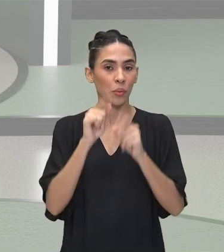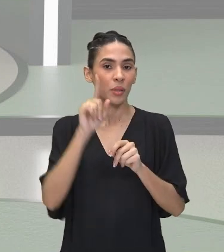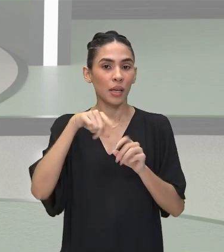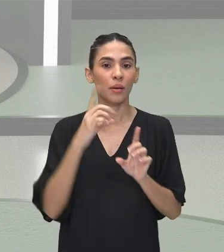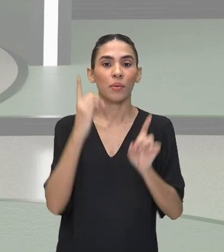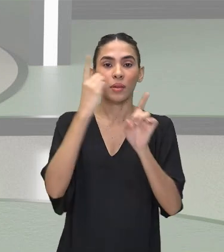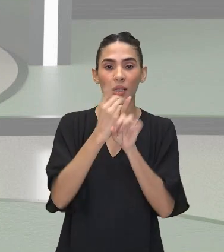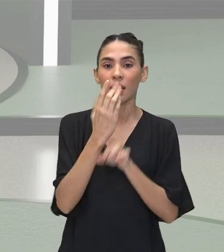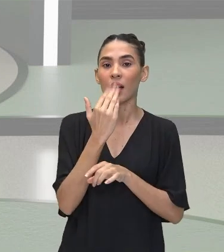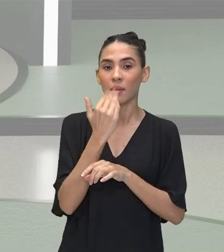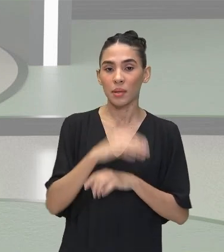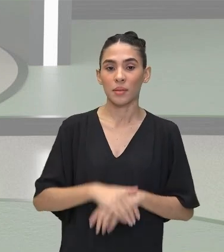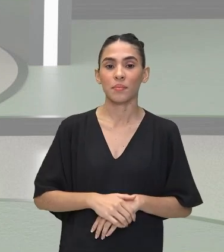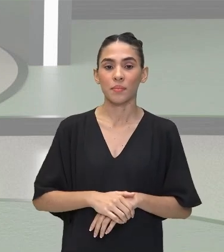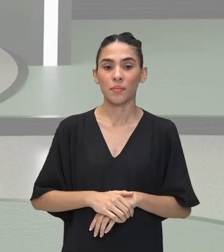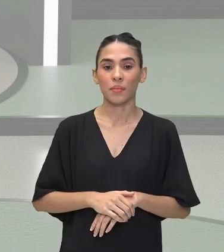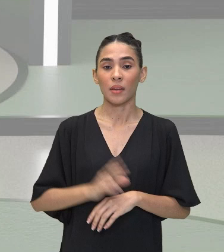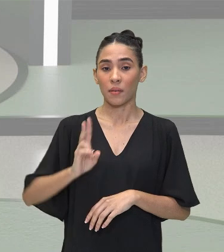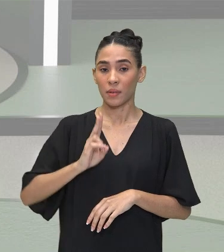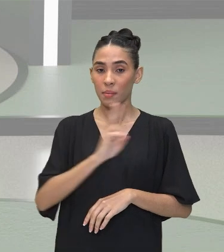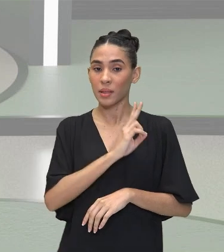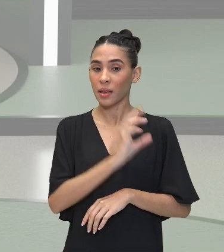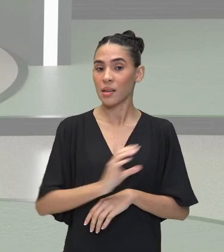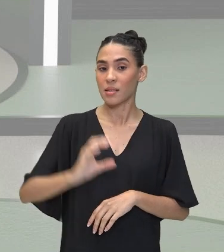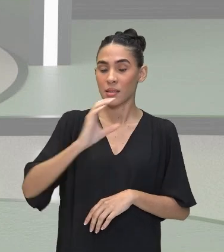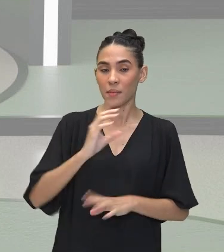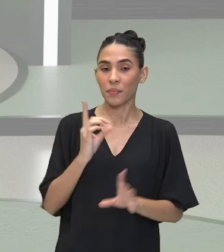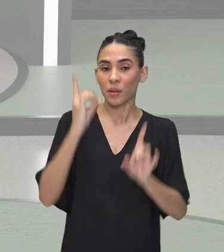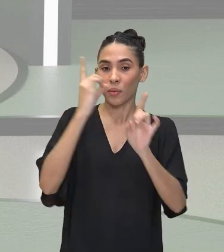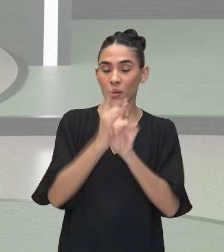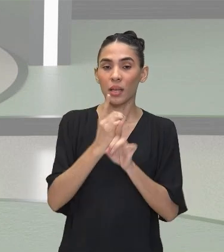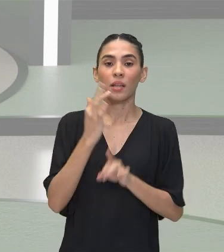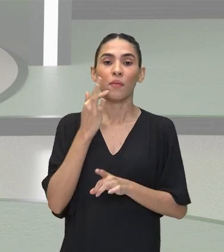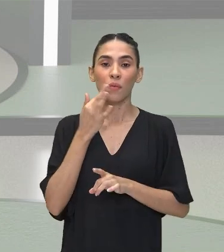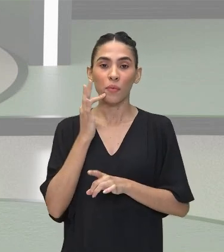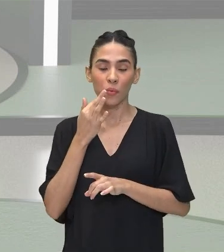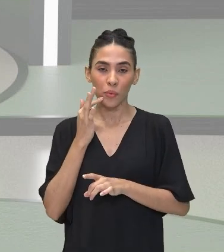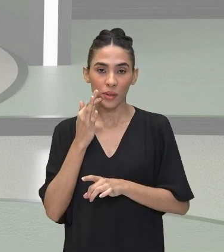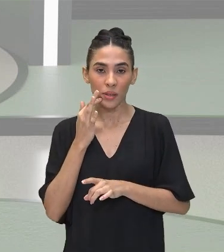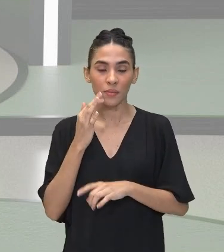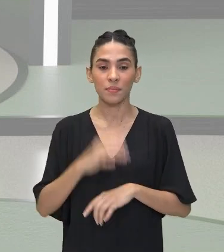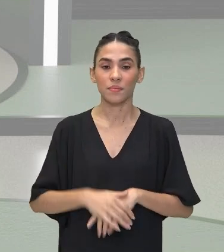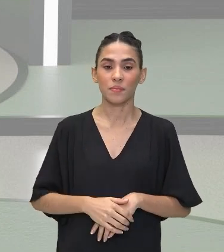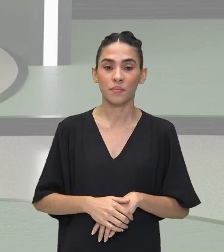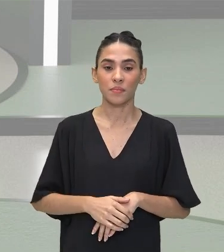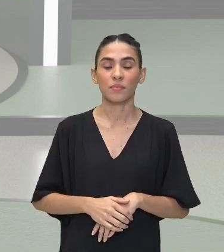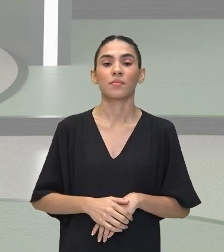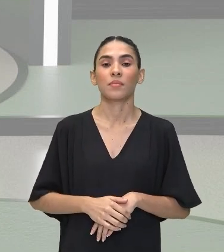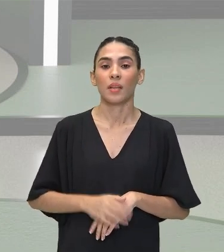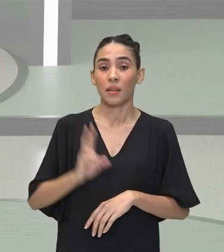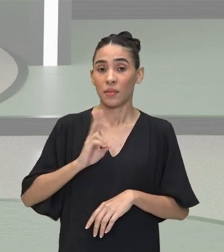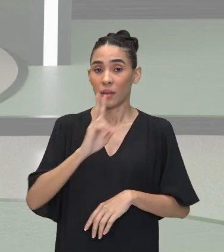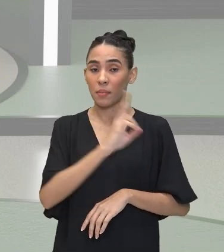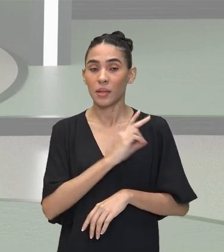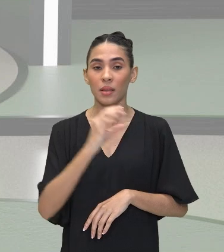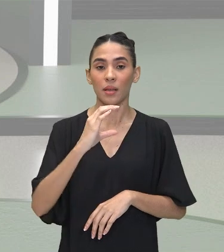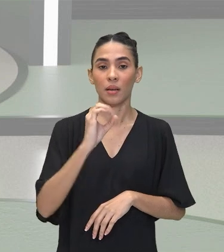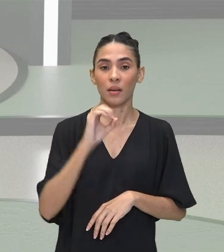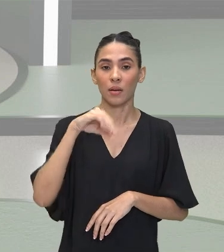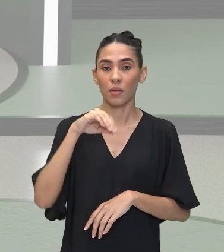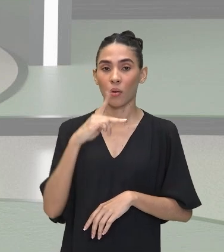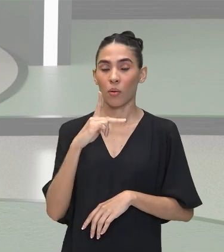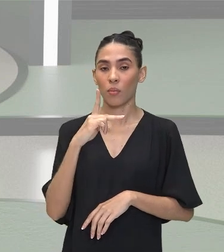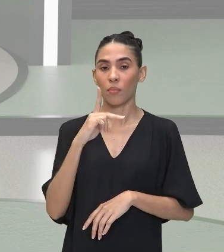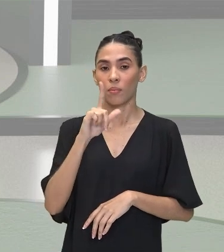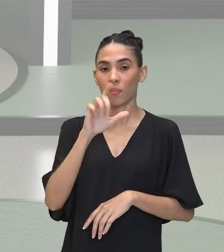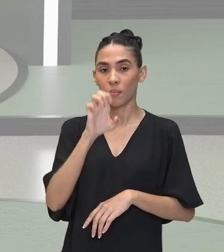alimentos. A vitamina C, lá no cantinho, encontrada nas frutas cítricas, e as vitaminas do complexo B, B1, B2,